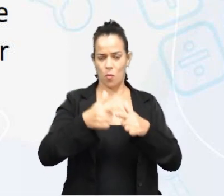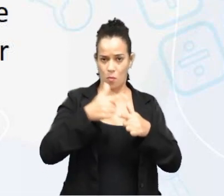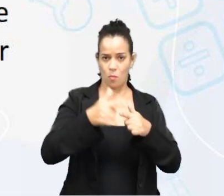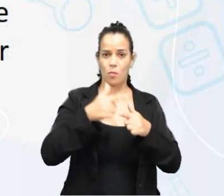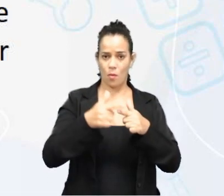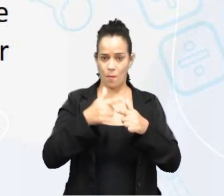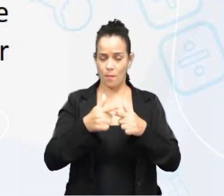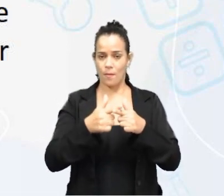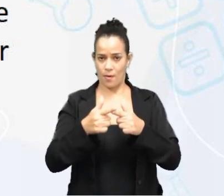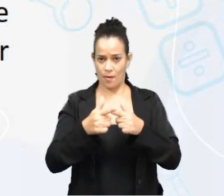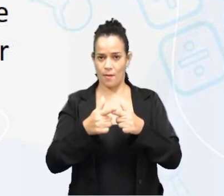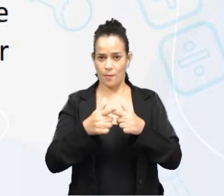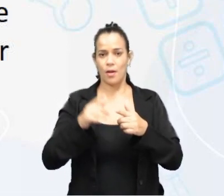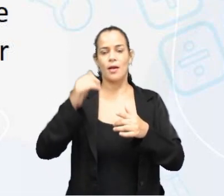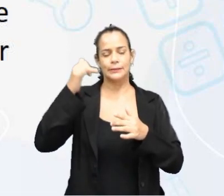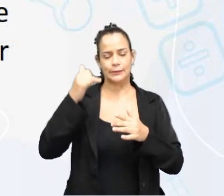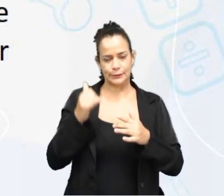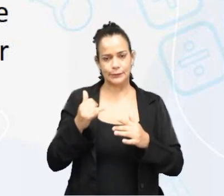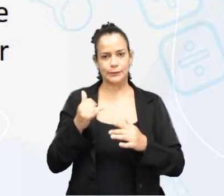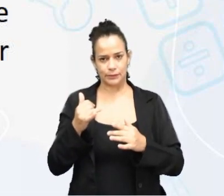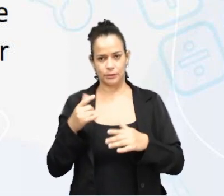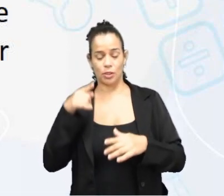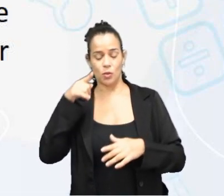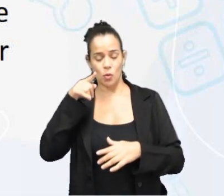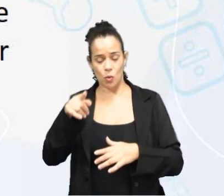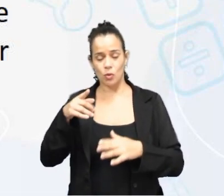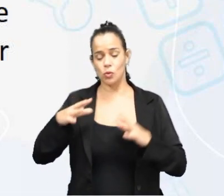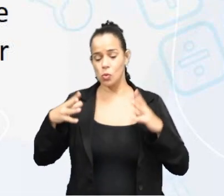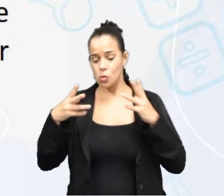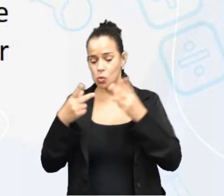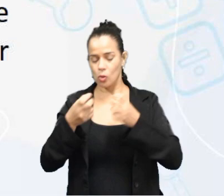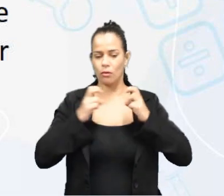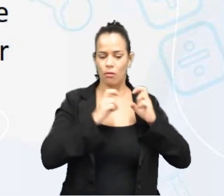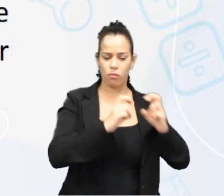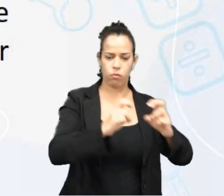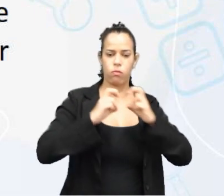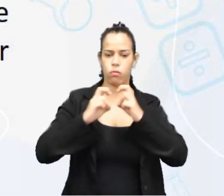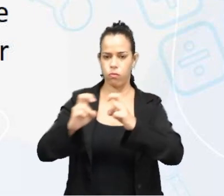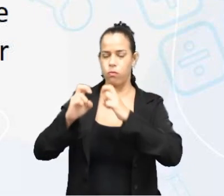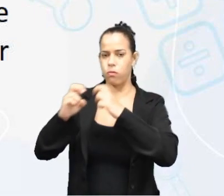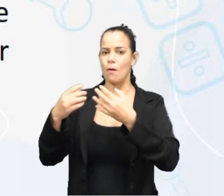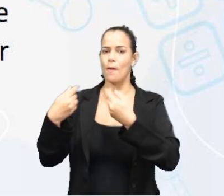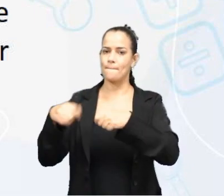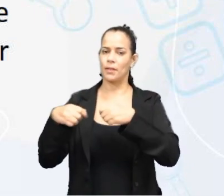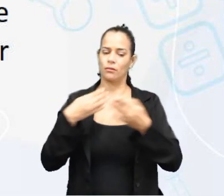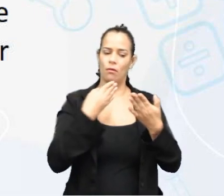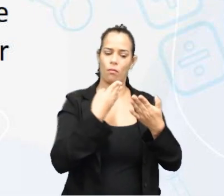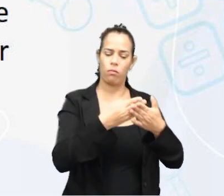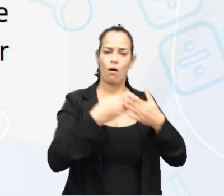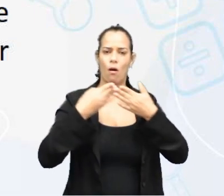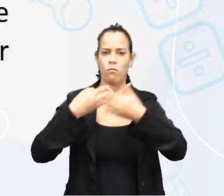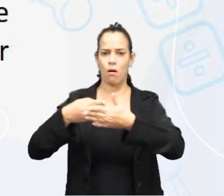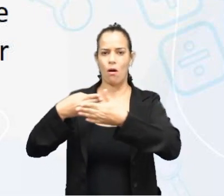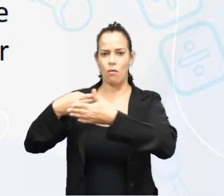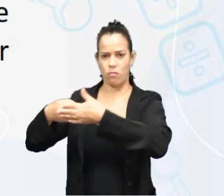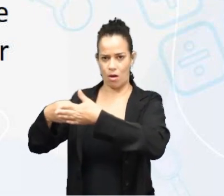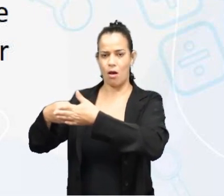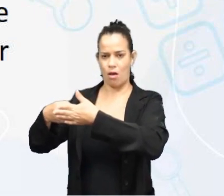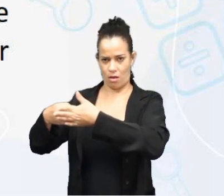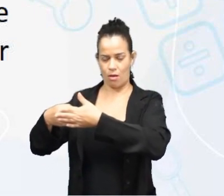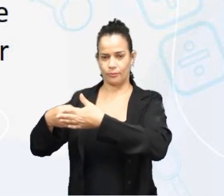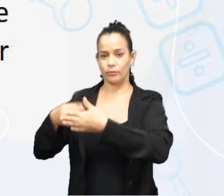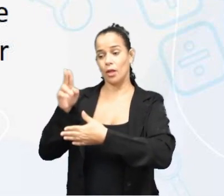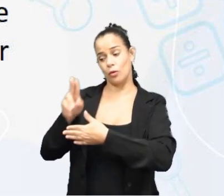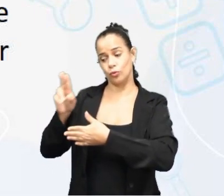alimenta o metrô e, com isso, todas as estações tiveram de ser fechadas aos